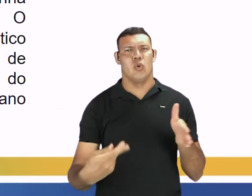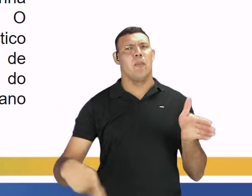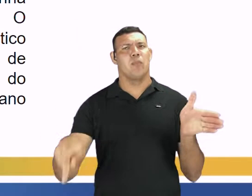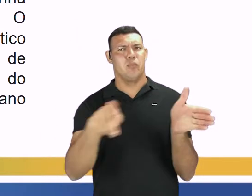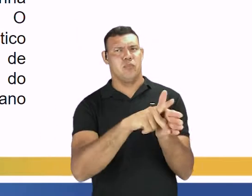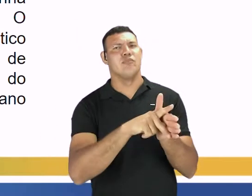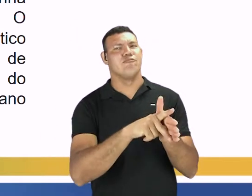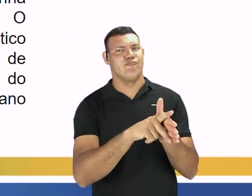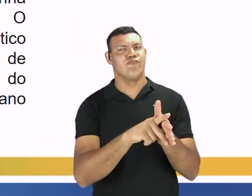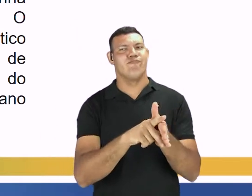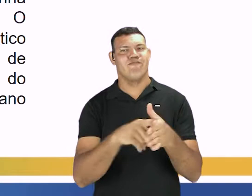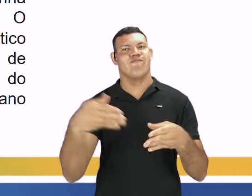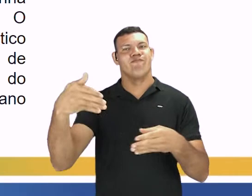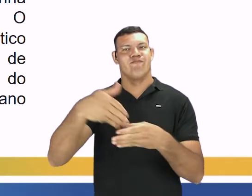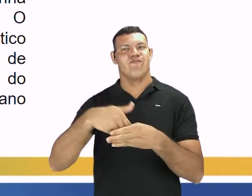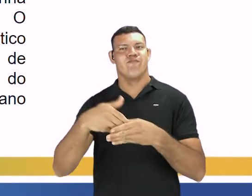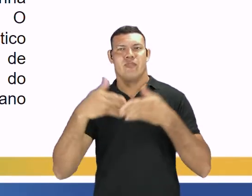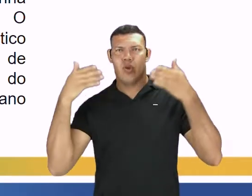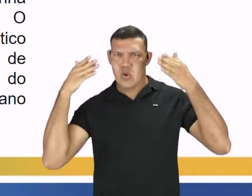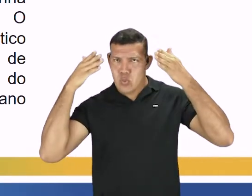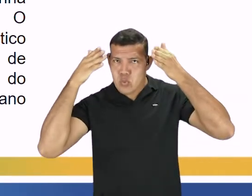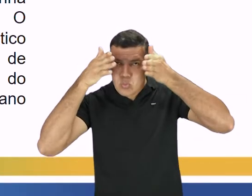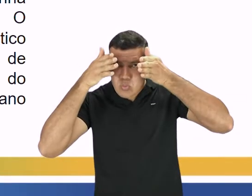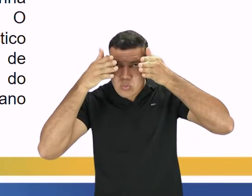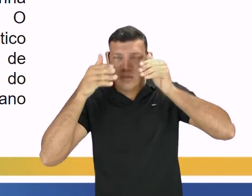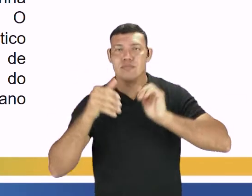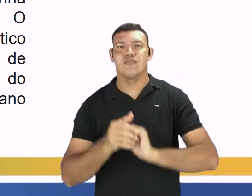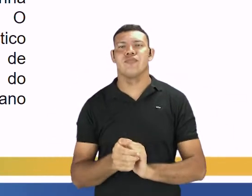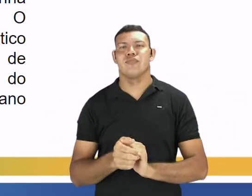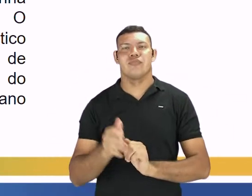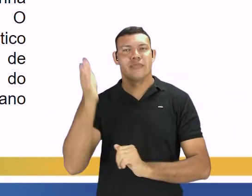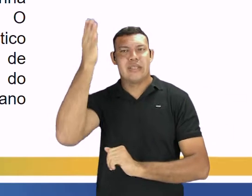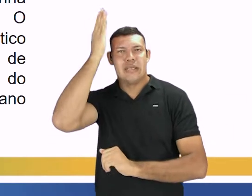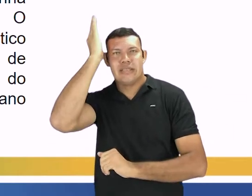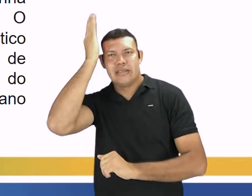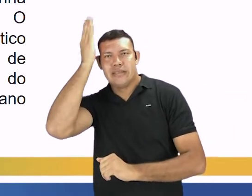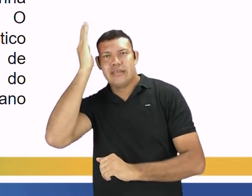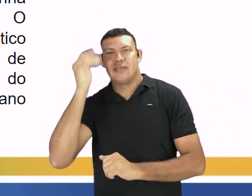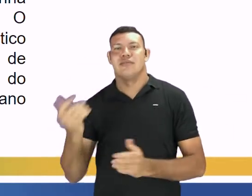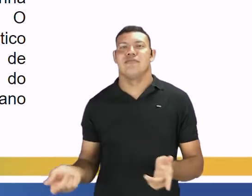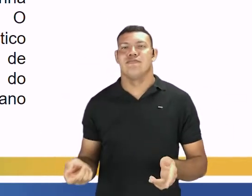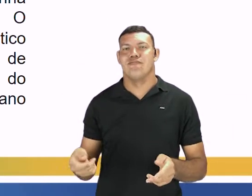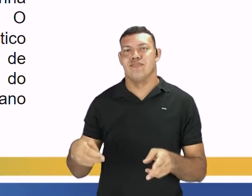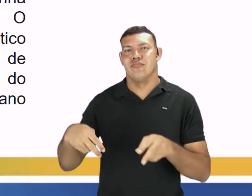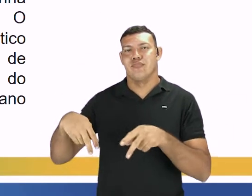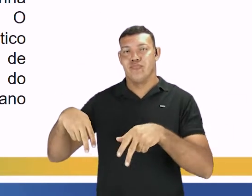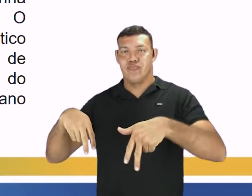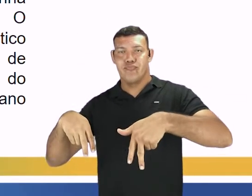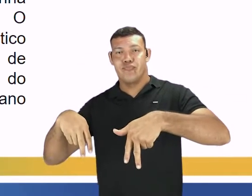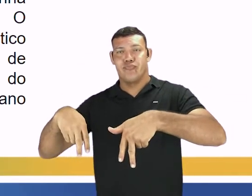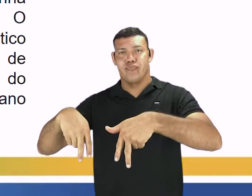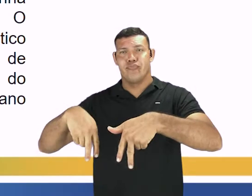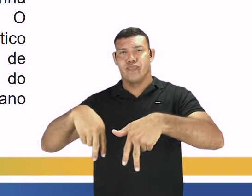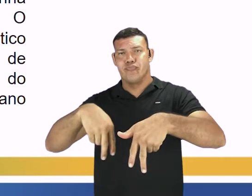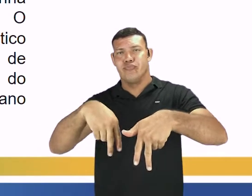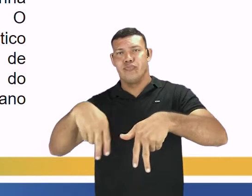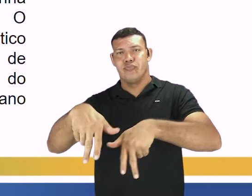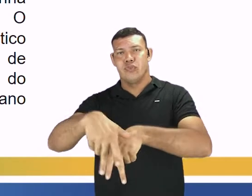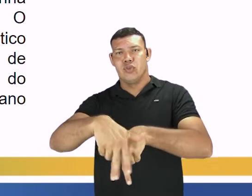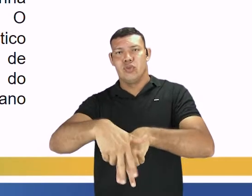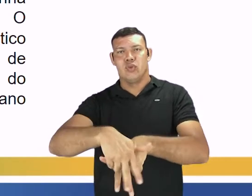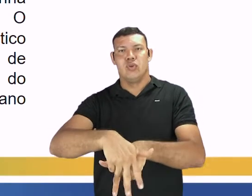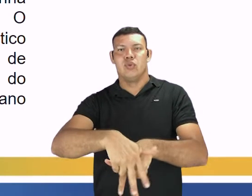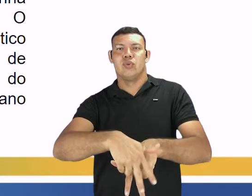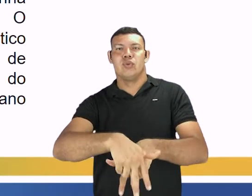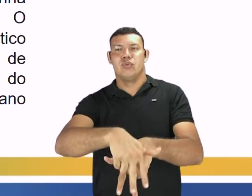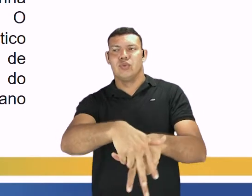questão do voto do cabresto, né? Que a gente tem aí, né, o burro sendo levado aí para votar, ele é o eleitor, e